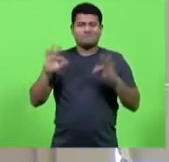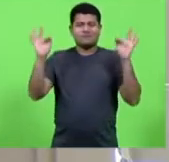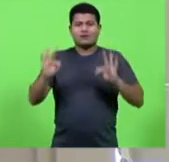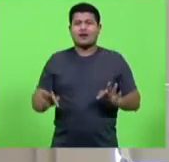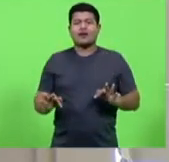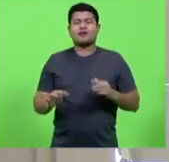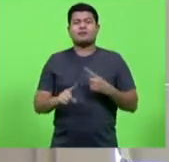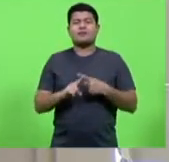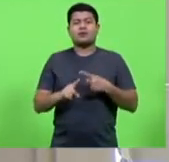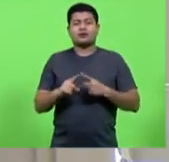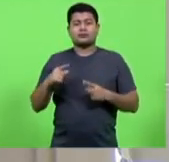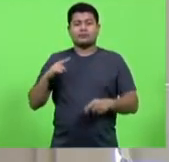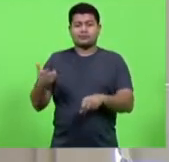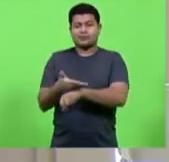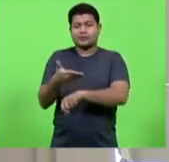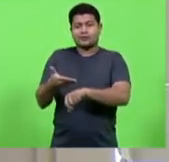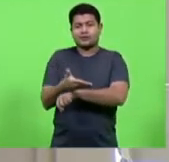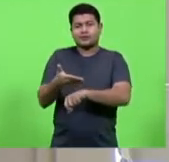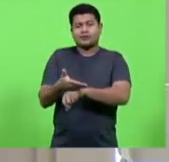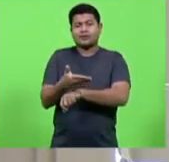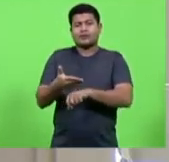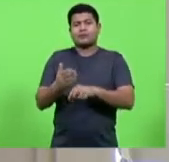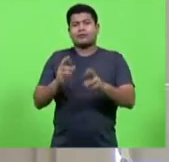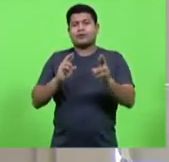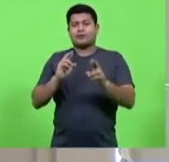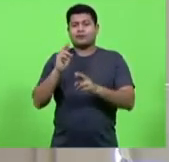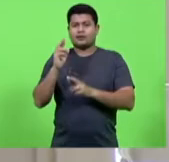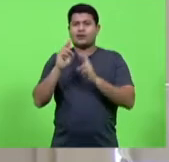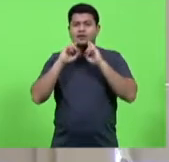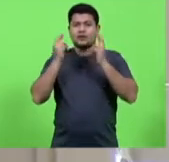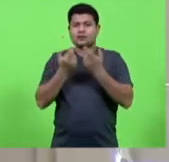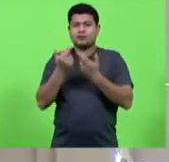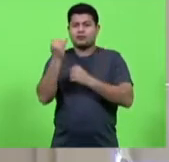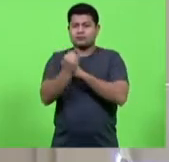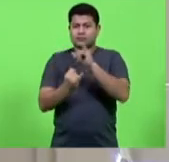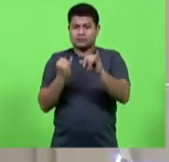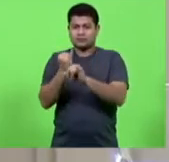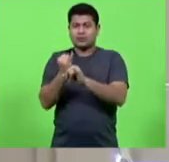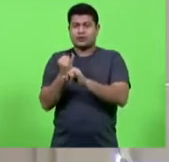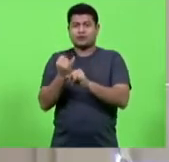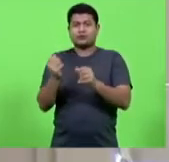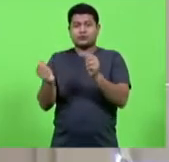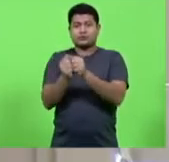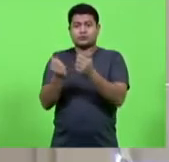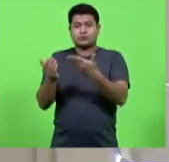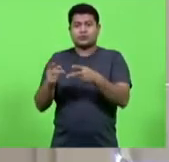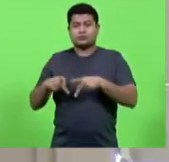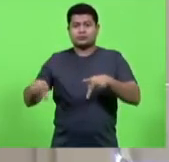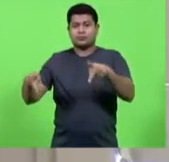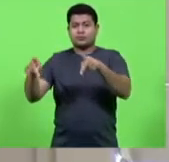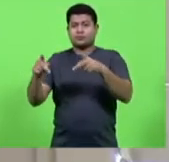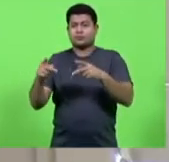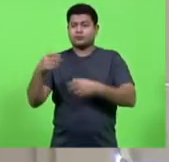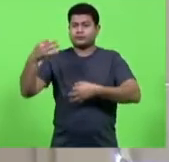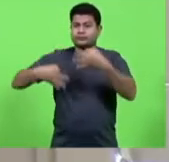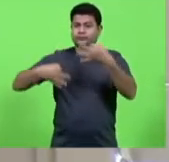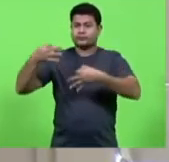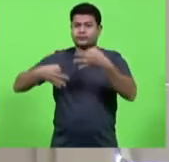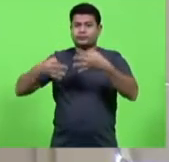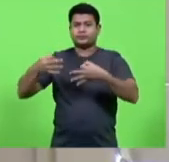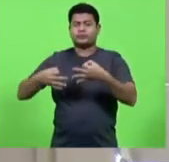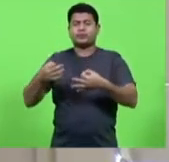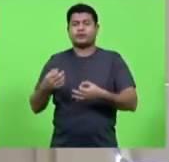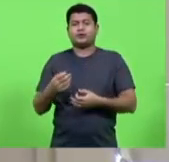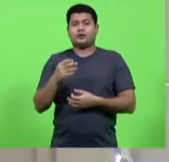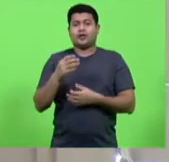reunião online, telepresencial, com o promotor de justiça, Dr. Gustavo Meirelles, membro do